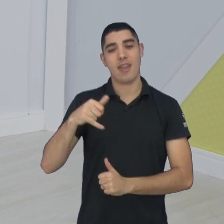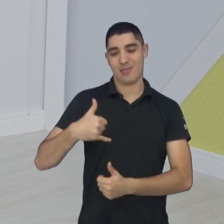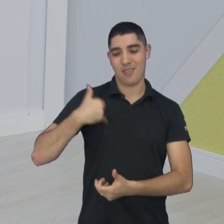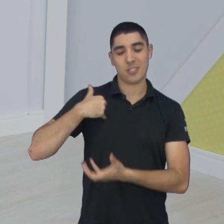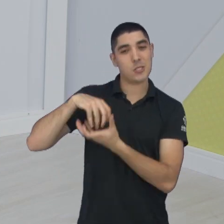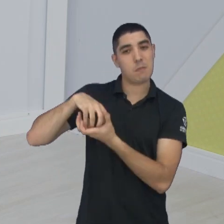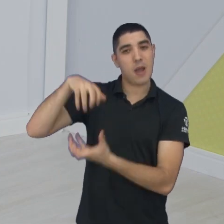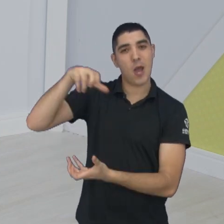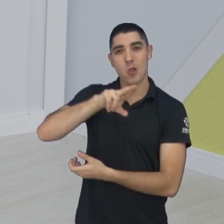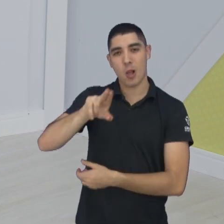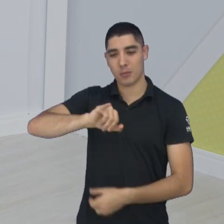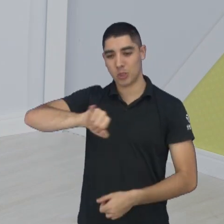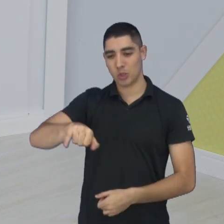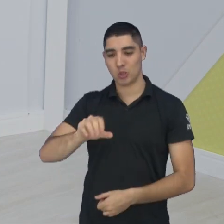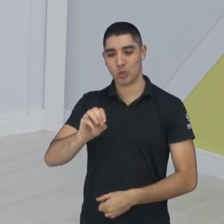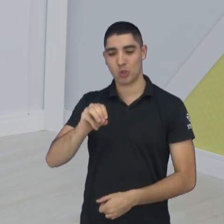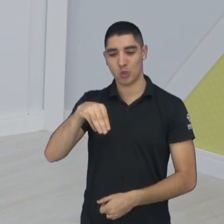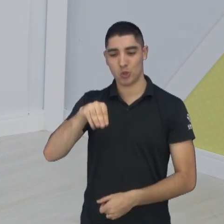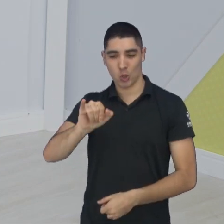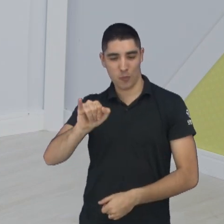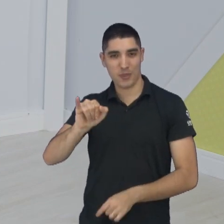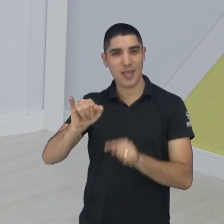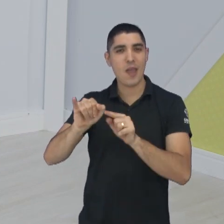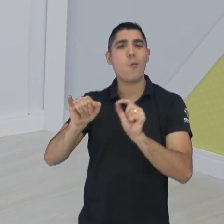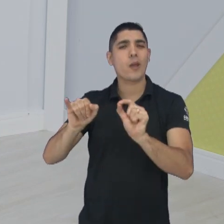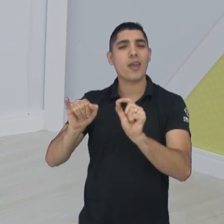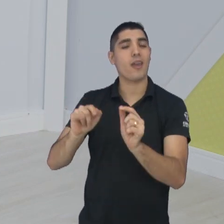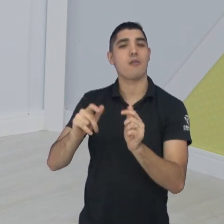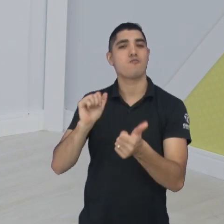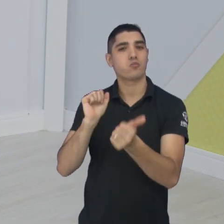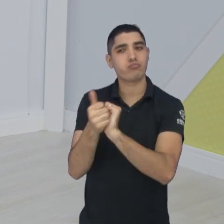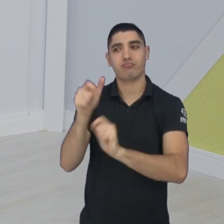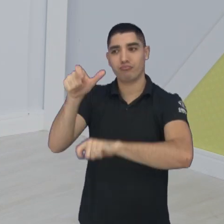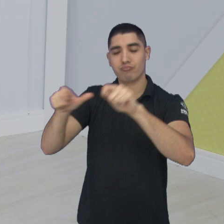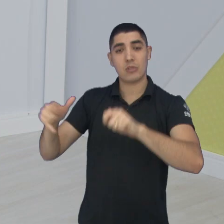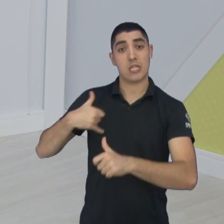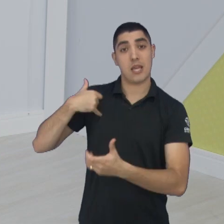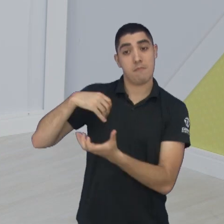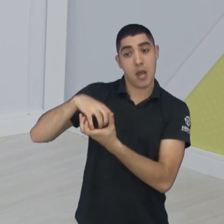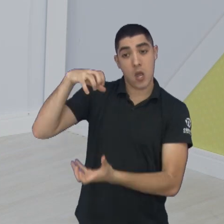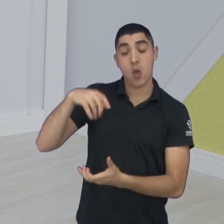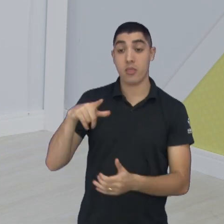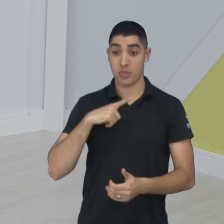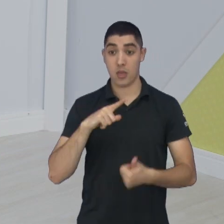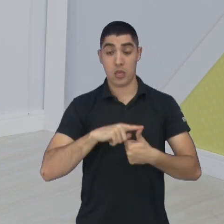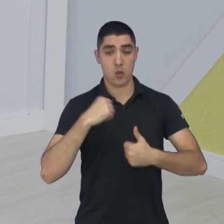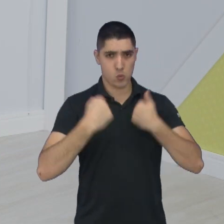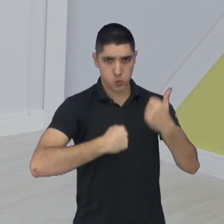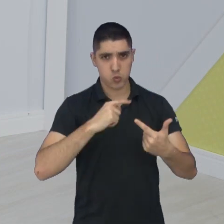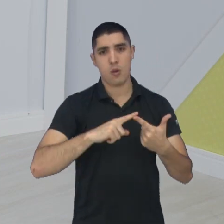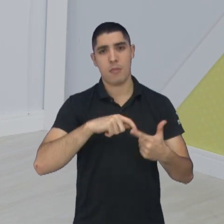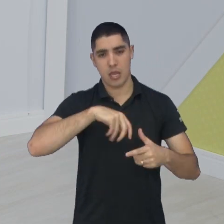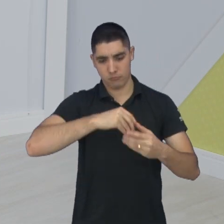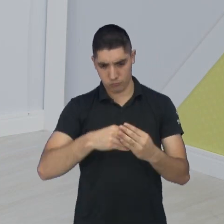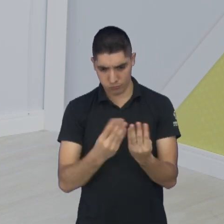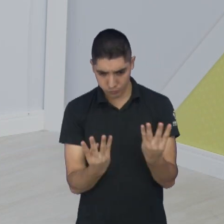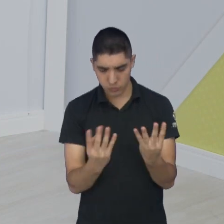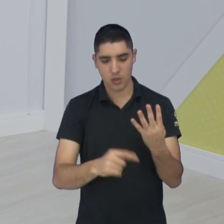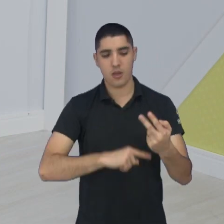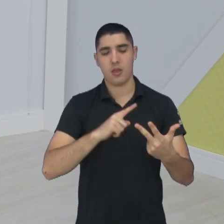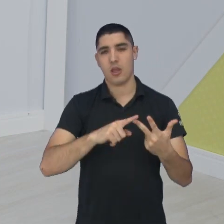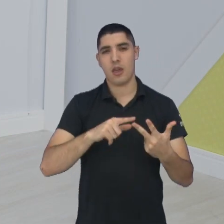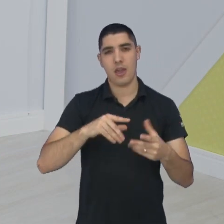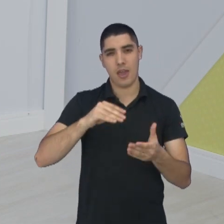Idade, o JOME 2024. Serão selecionados atletas para as modalidades de atletismo, buraco, dominó,